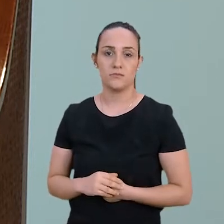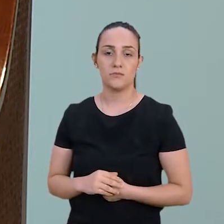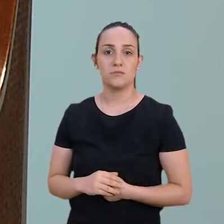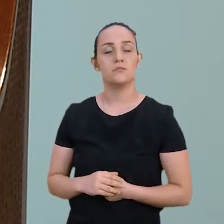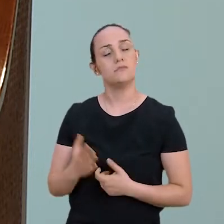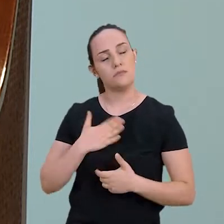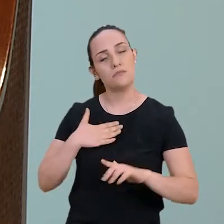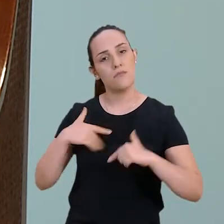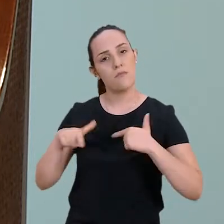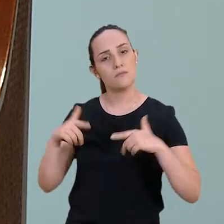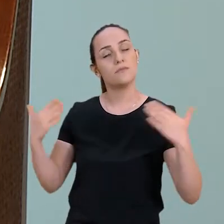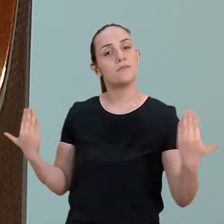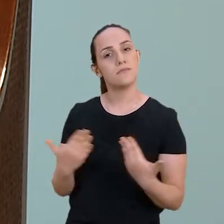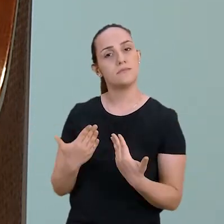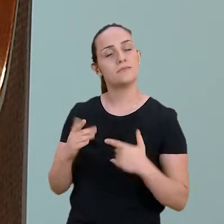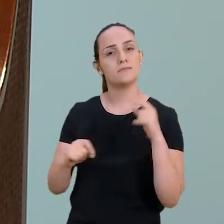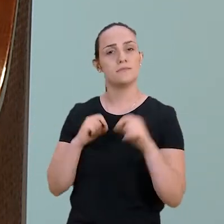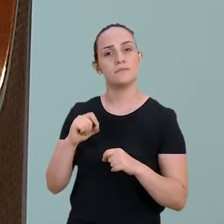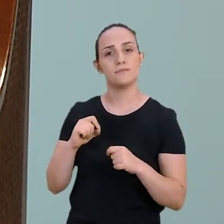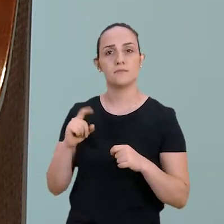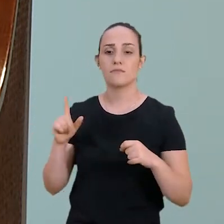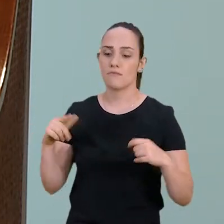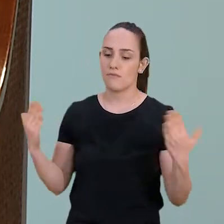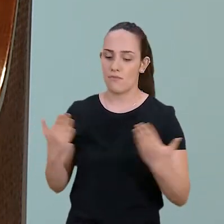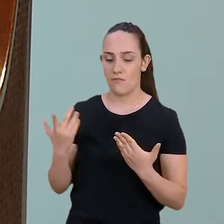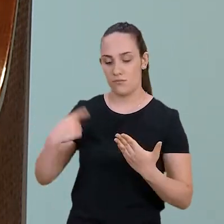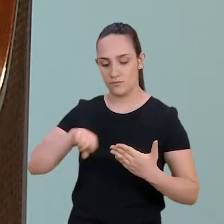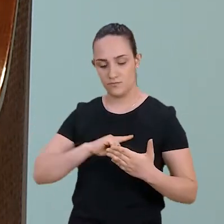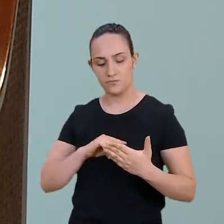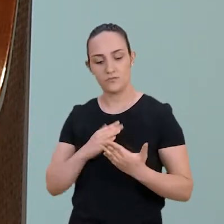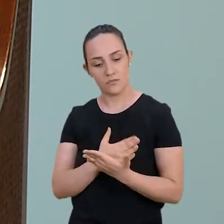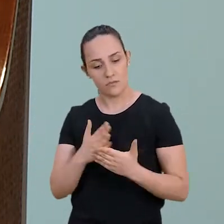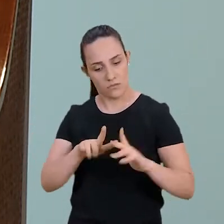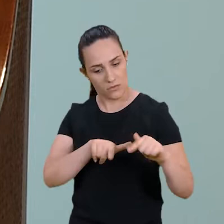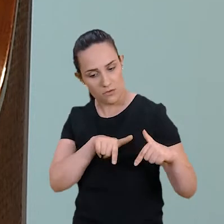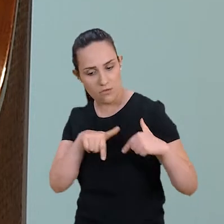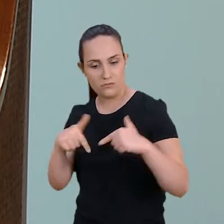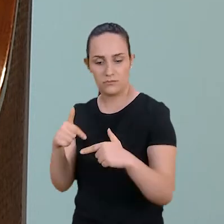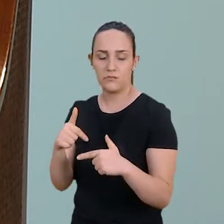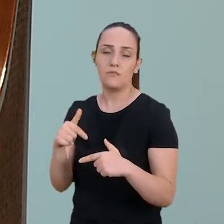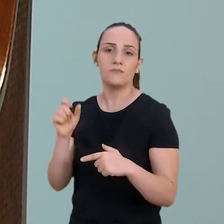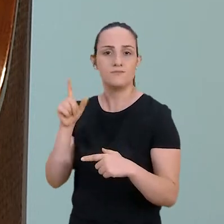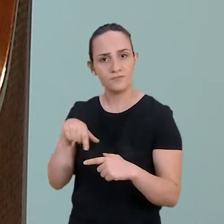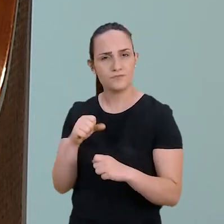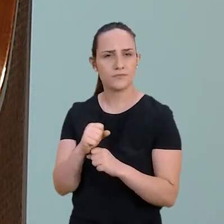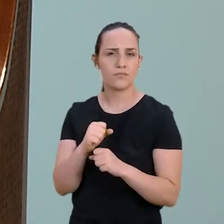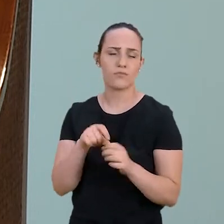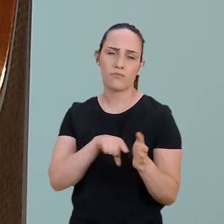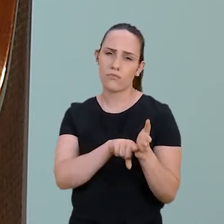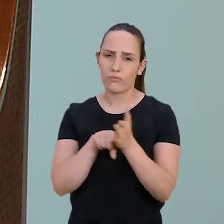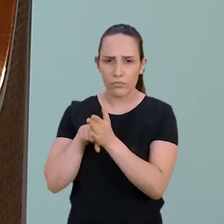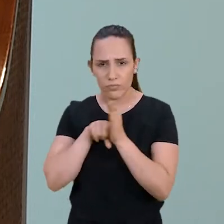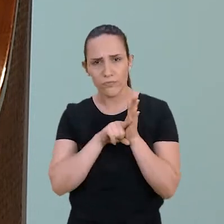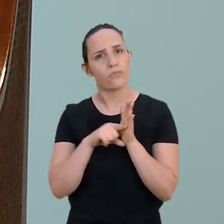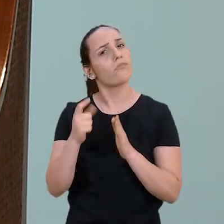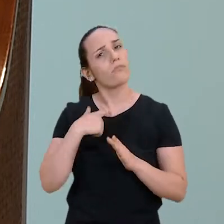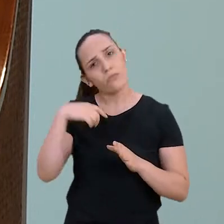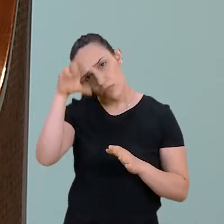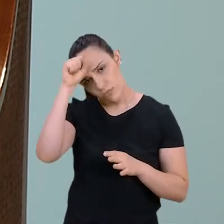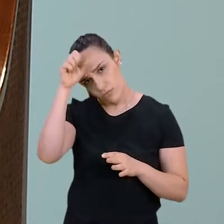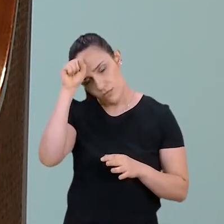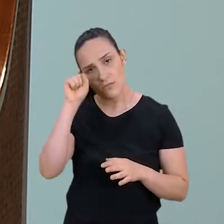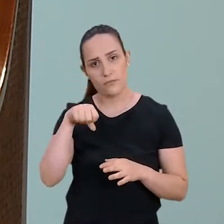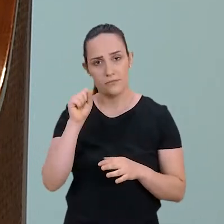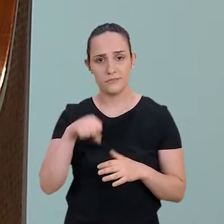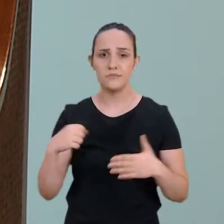meu trabalho hoje, né? Nessa caminhada desses anos todos, desde o diagnóstico dele, eu tenho aprendido muito e chegou